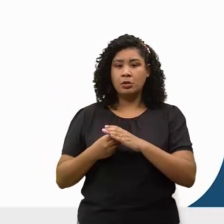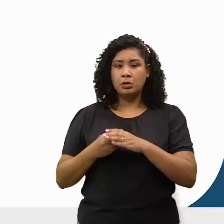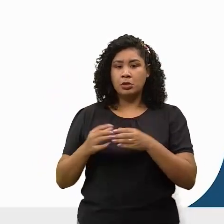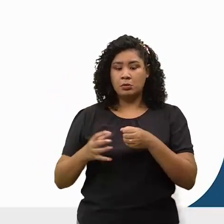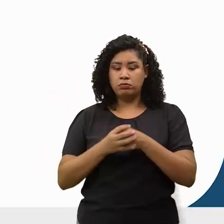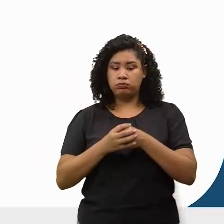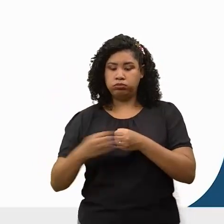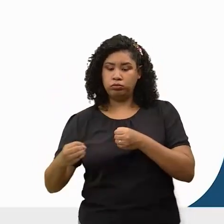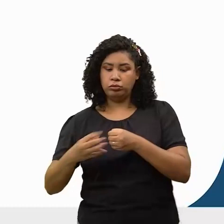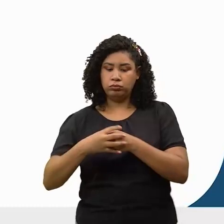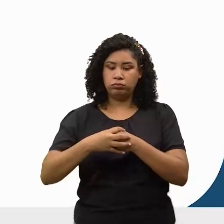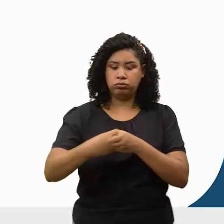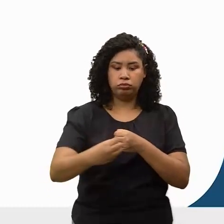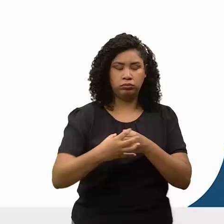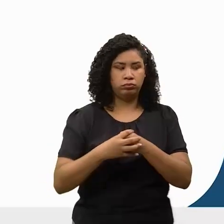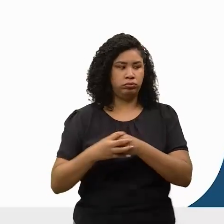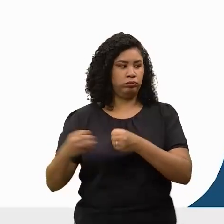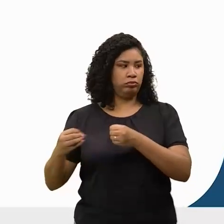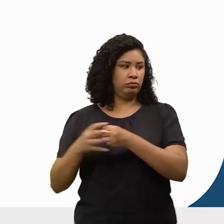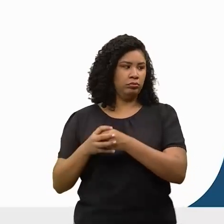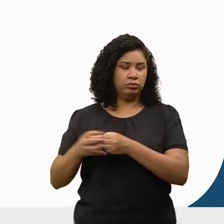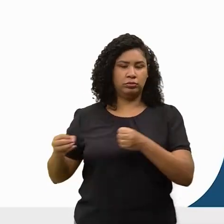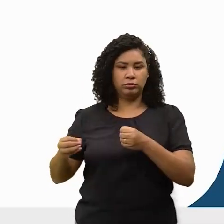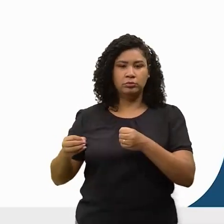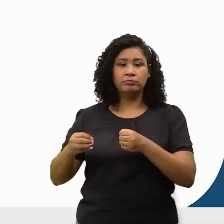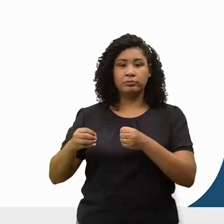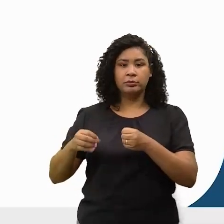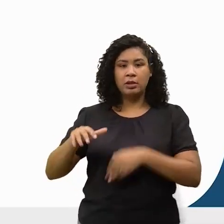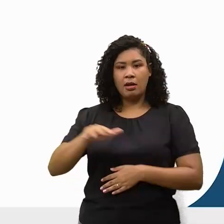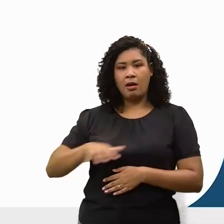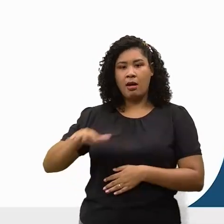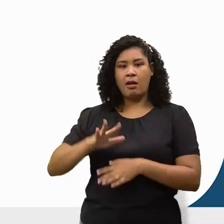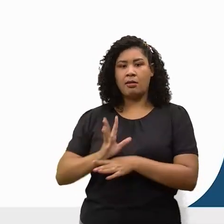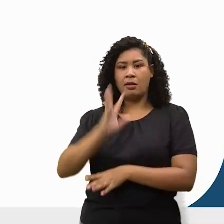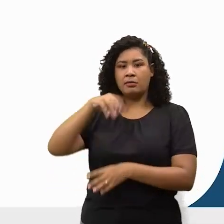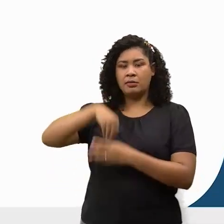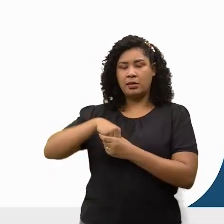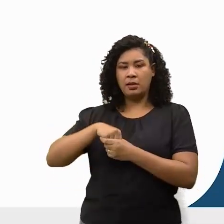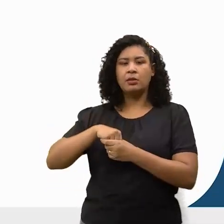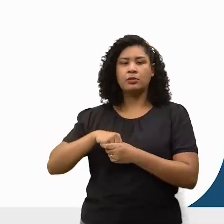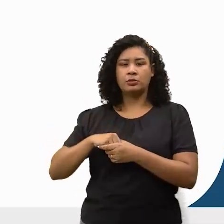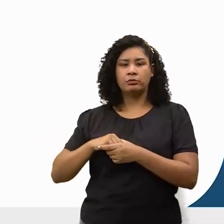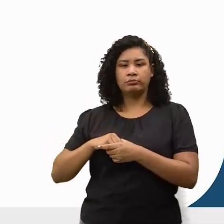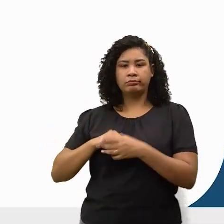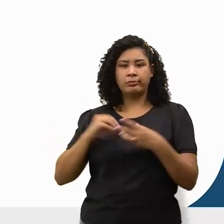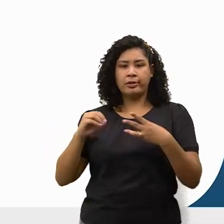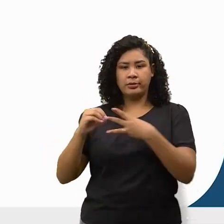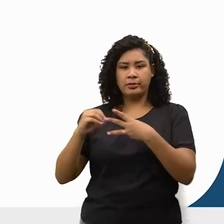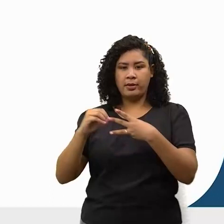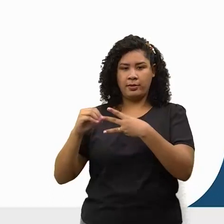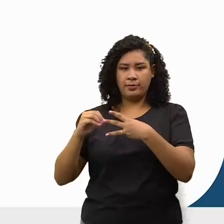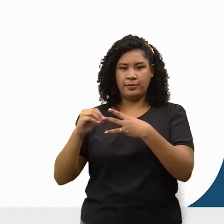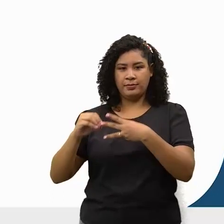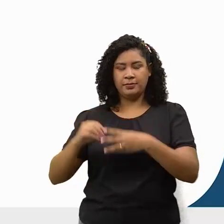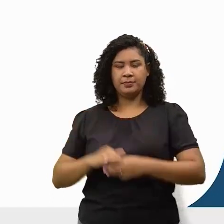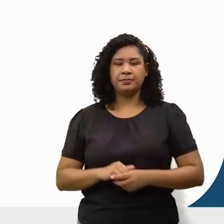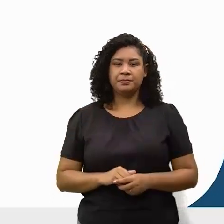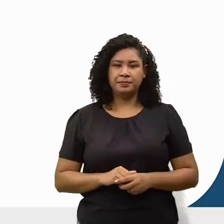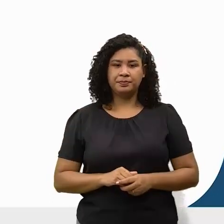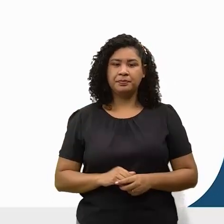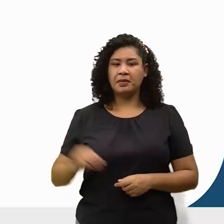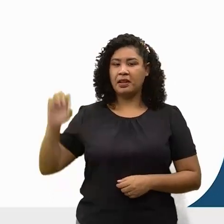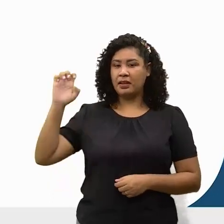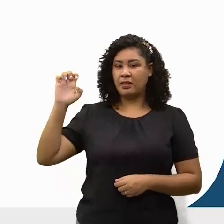que é citoplasma? É essa área interna da célula onde as organelas estão mergulhadas. Na